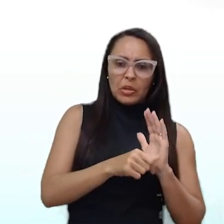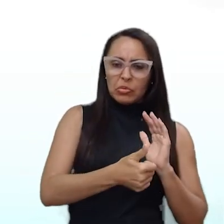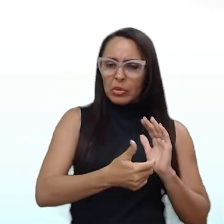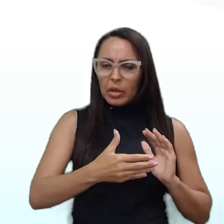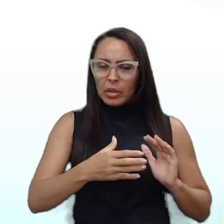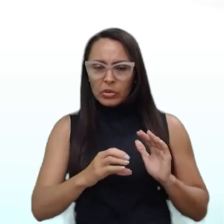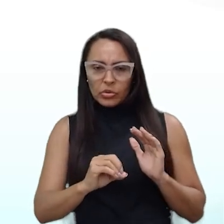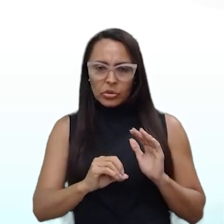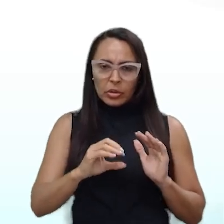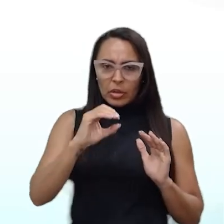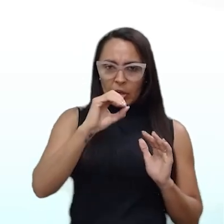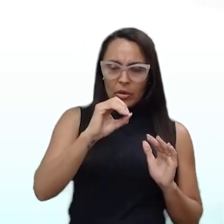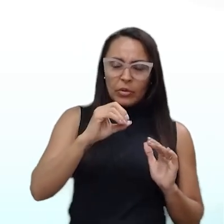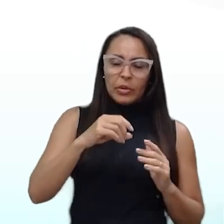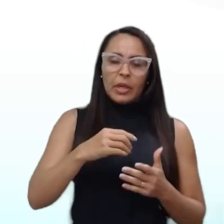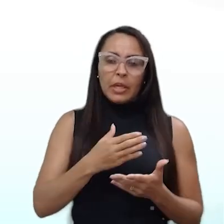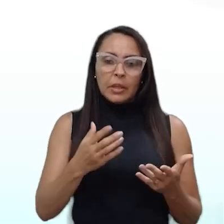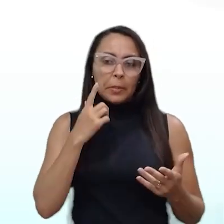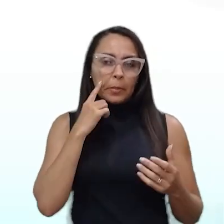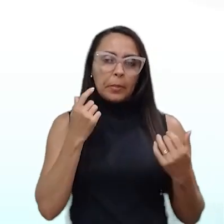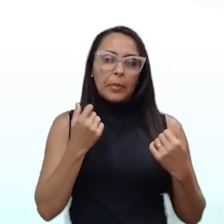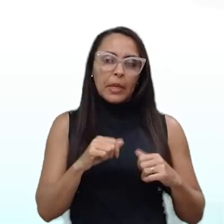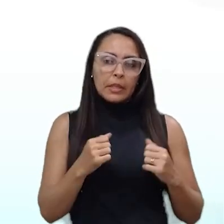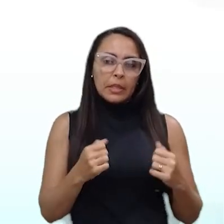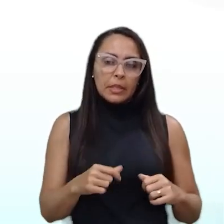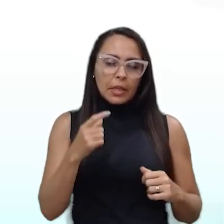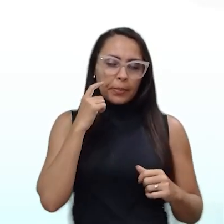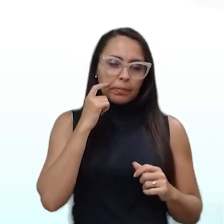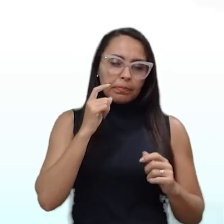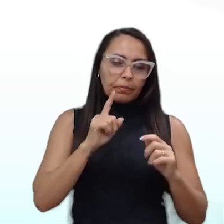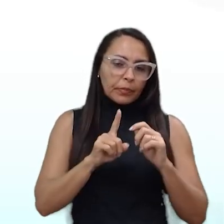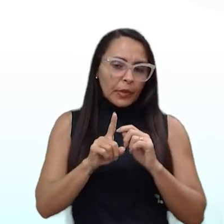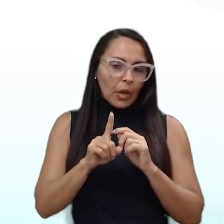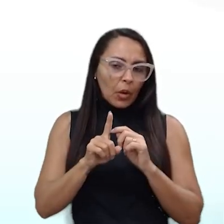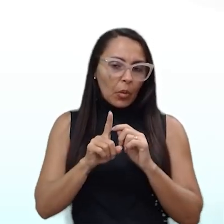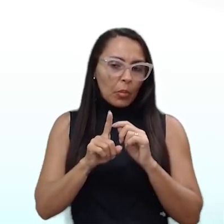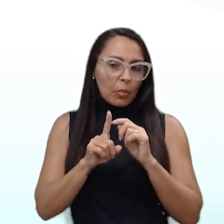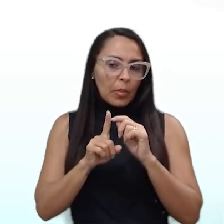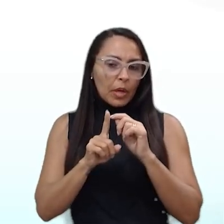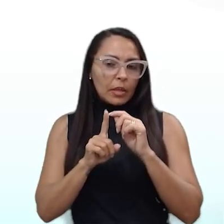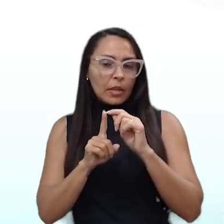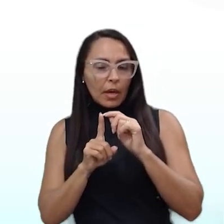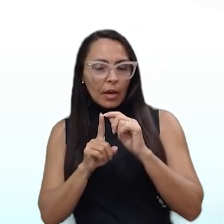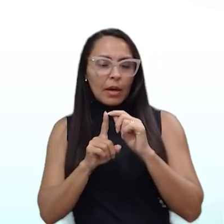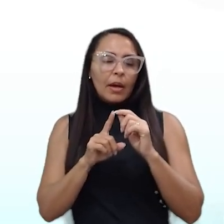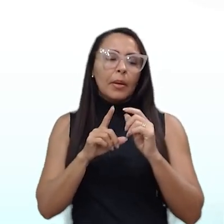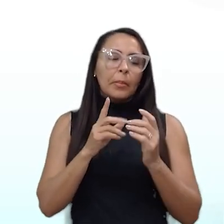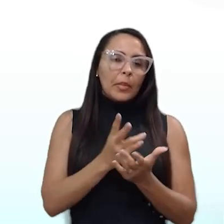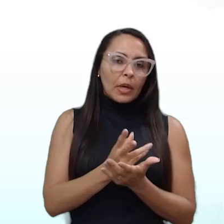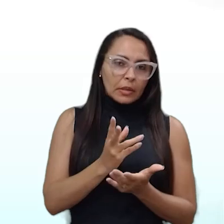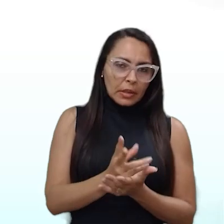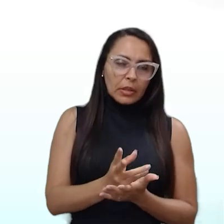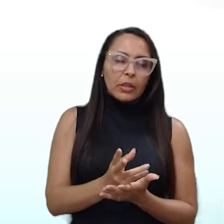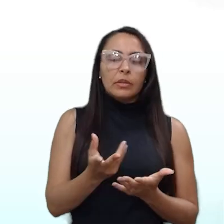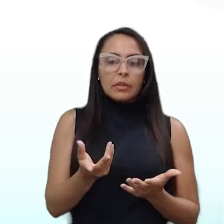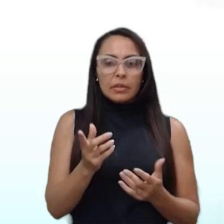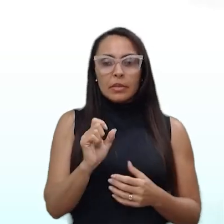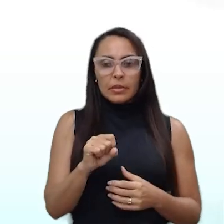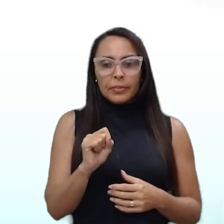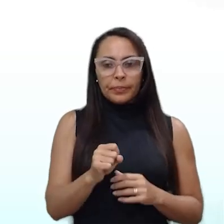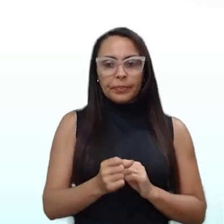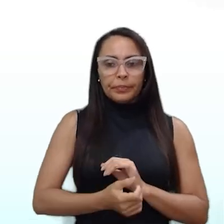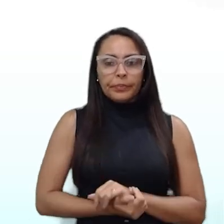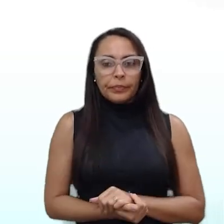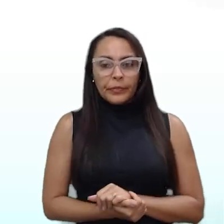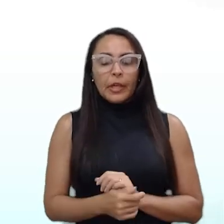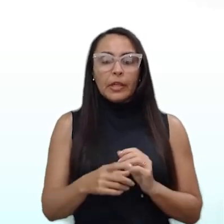Então, para que ele derreta, ele precisa aumentar a sua temperatura, mas ele ainda vai manter o seu estado físico.